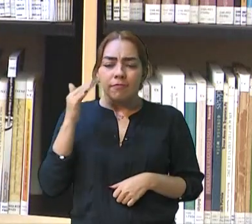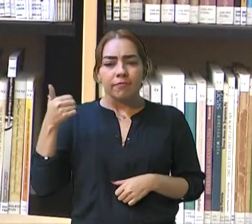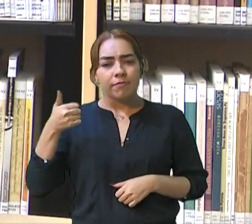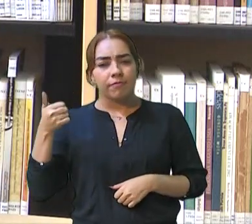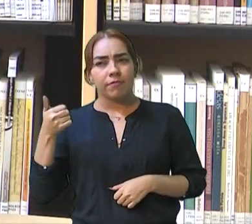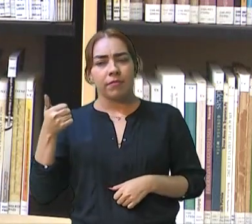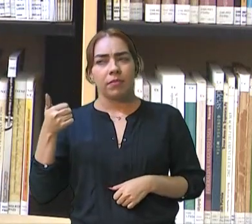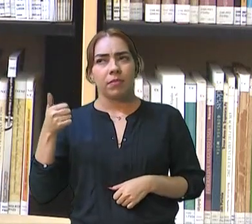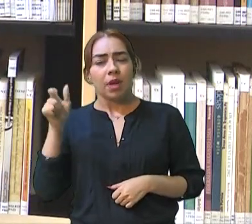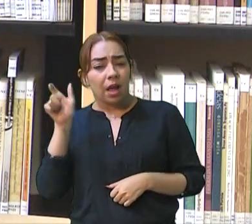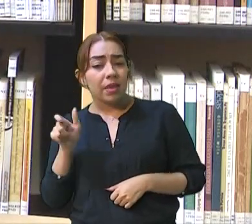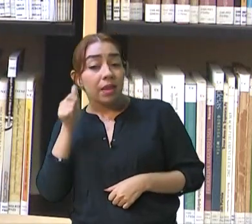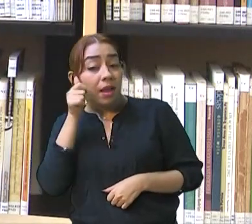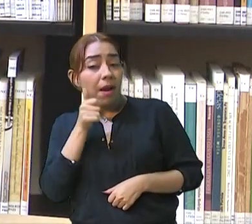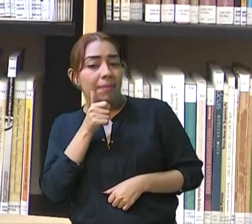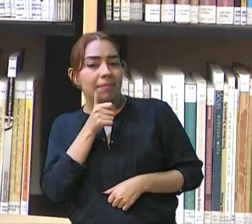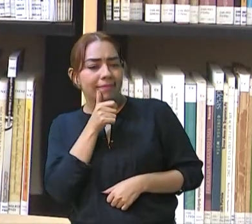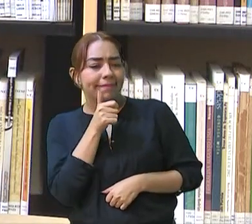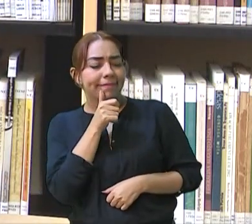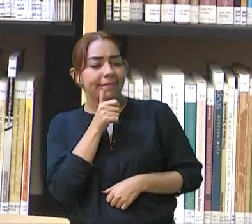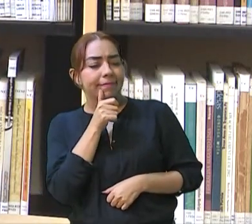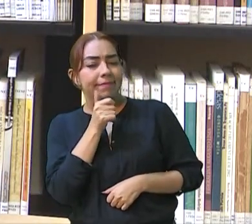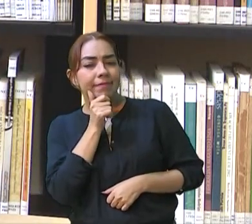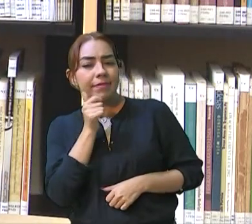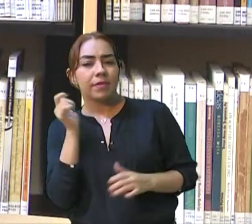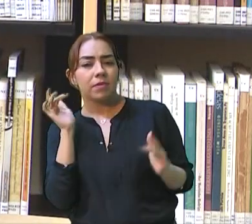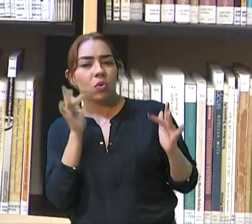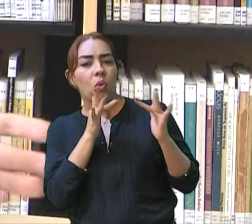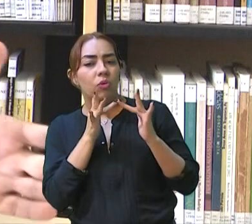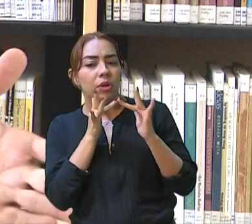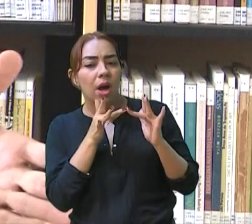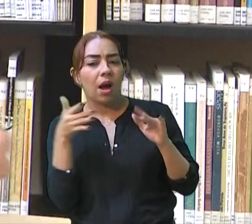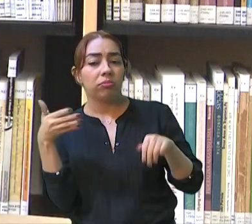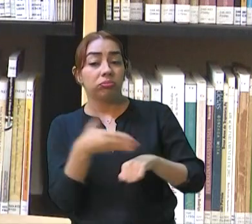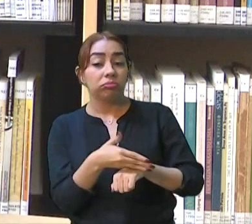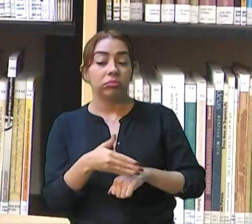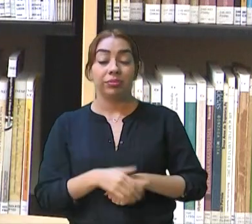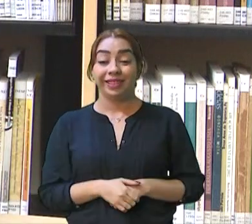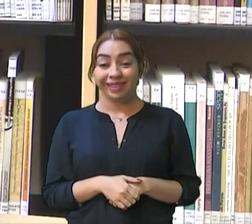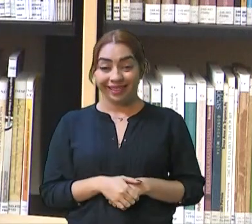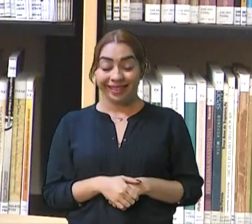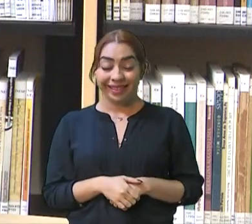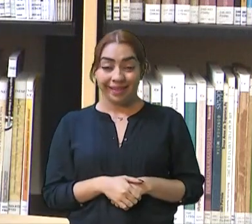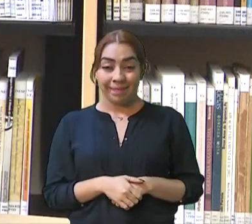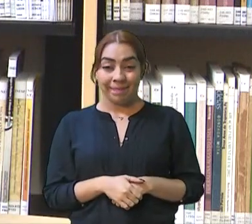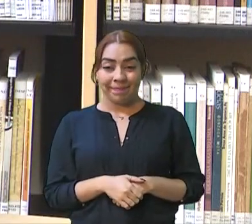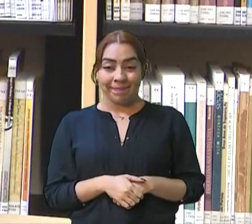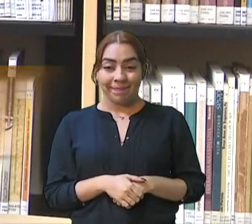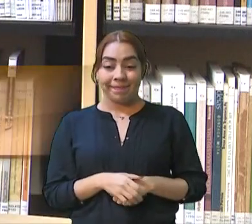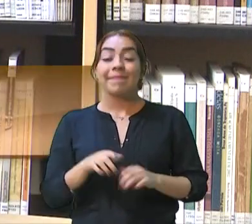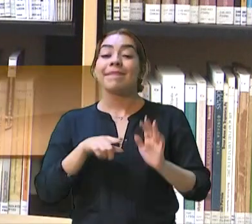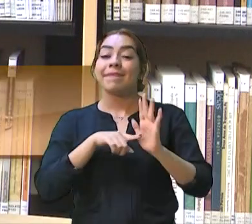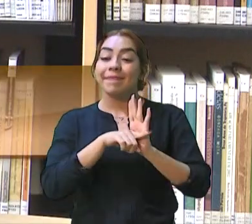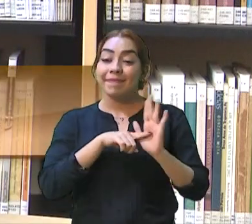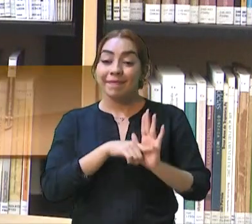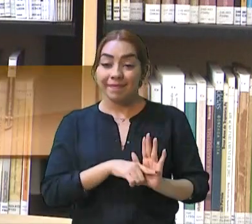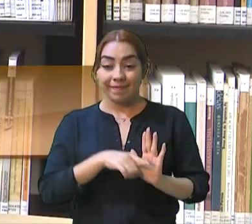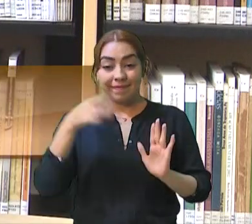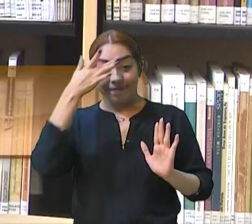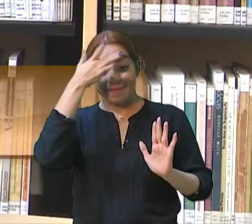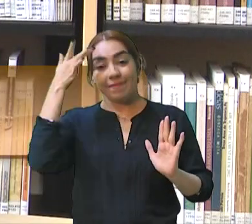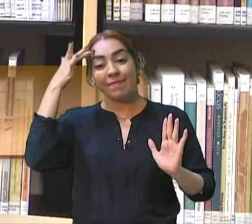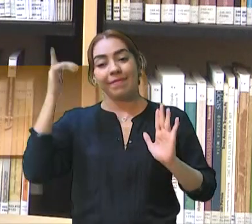assim, na vida dele, né? Aí por diante eu comecei a pesquisa, entrevistei até a pessoa que escreveu